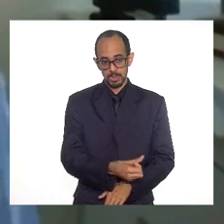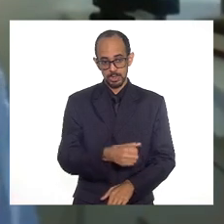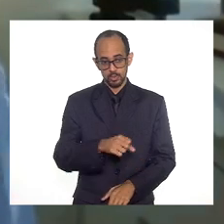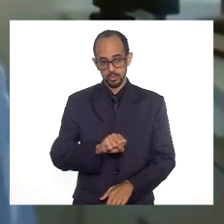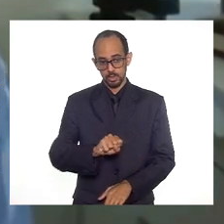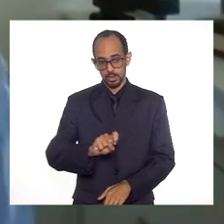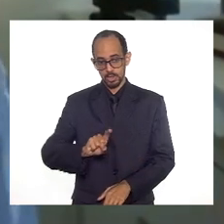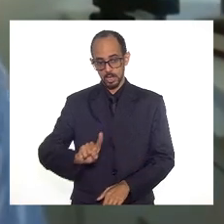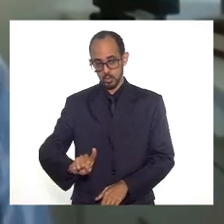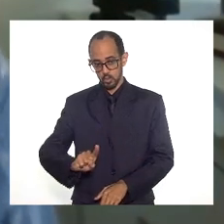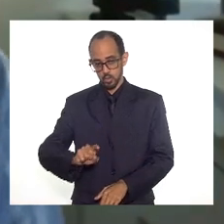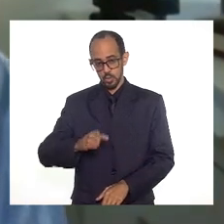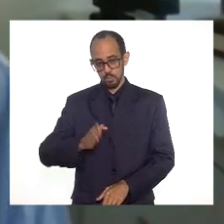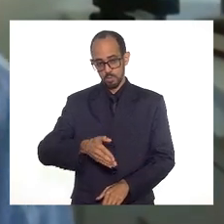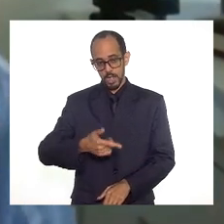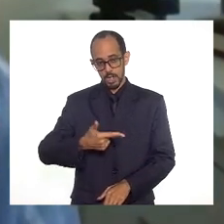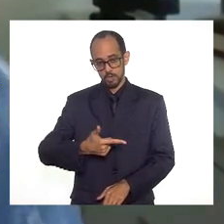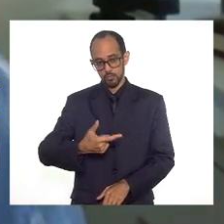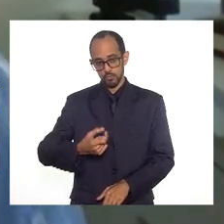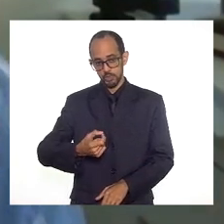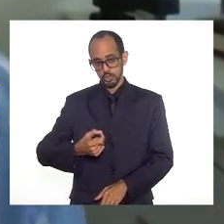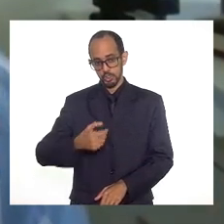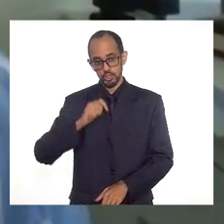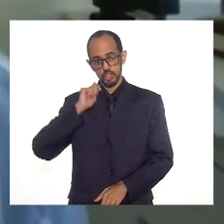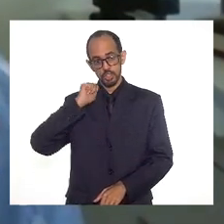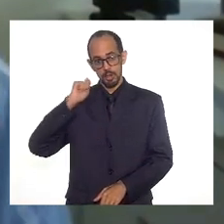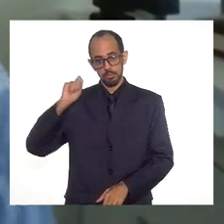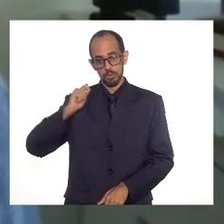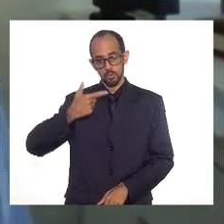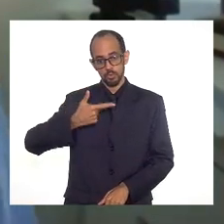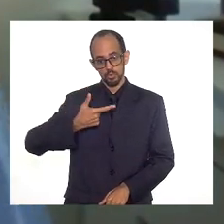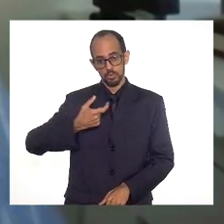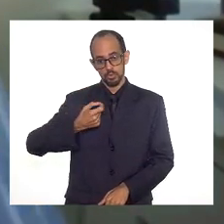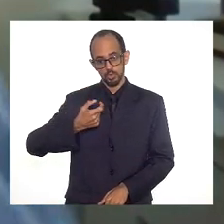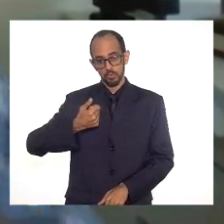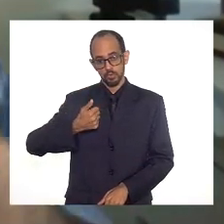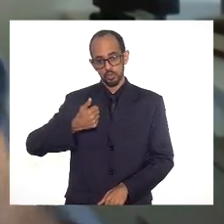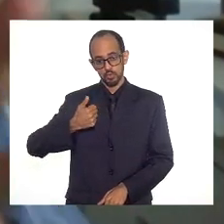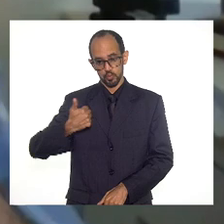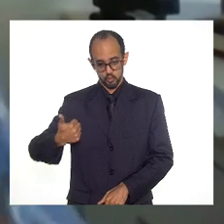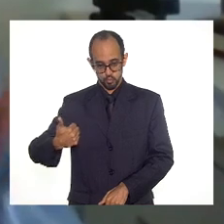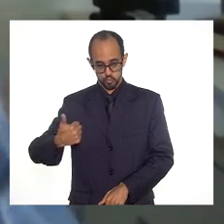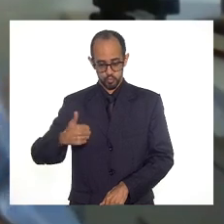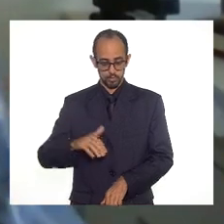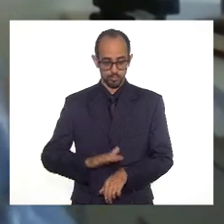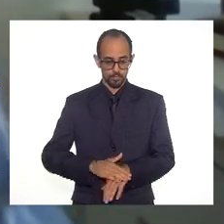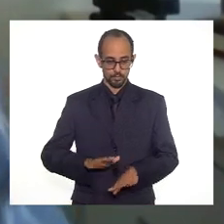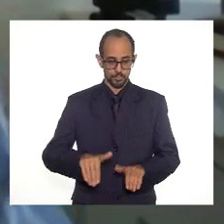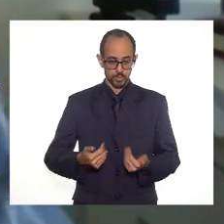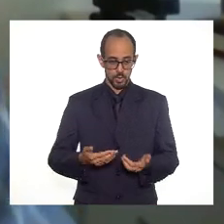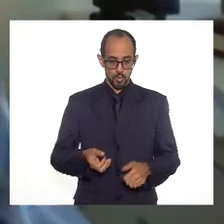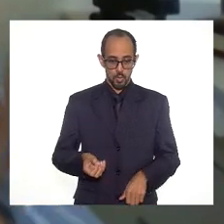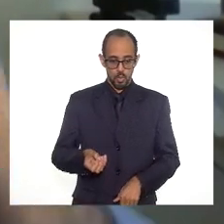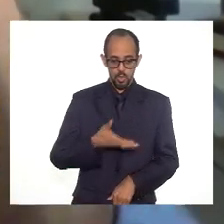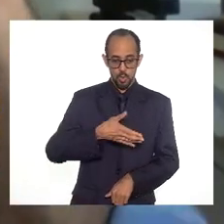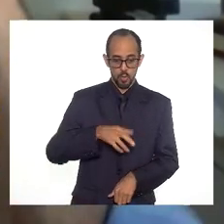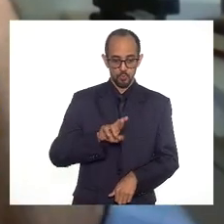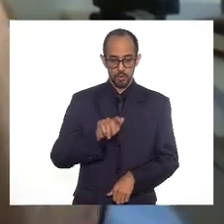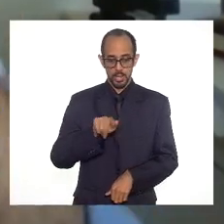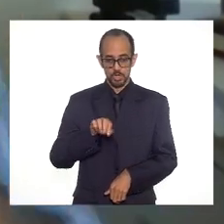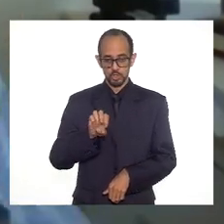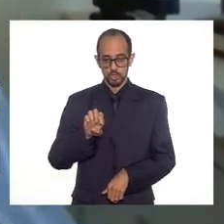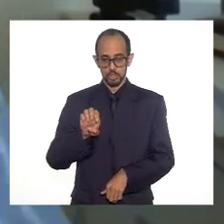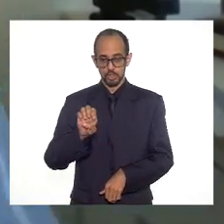10.681, de 20 de abril de 2021. Então, o novo regime de recuperação fiscal